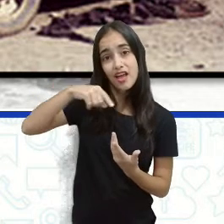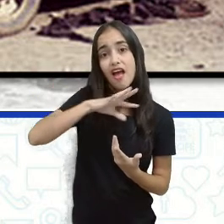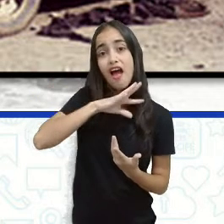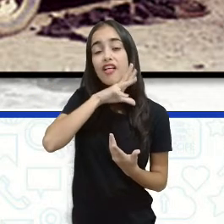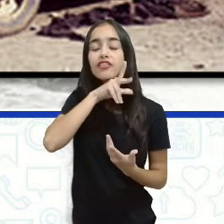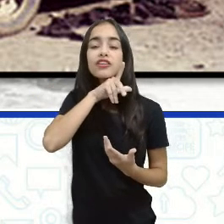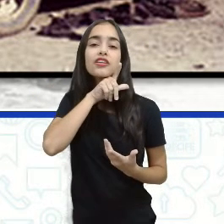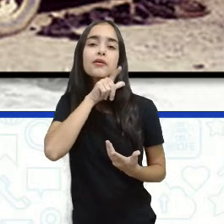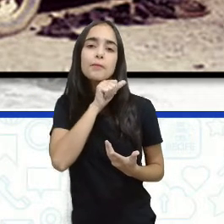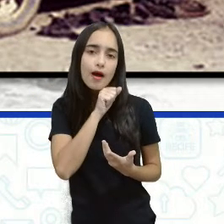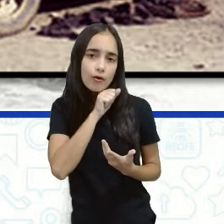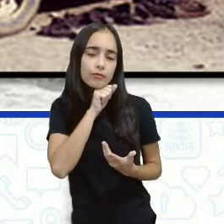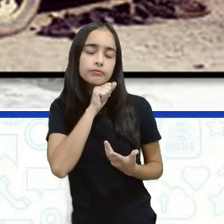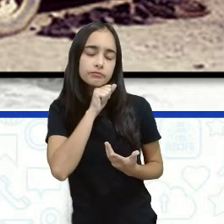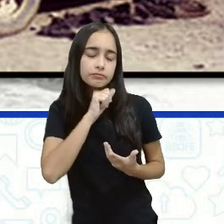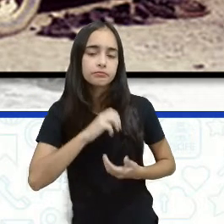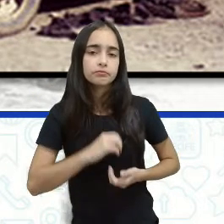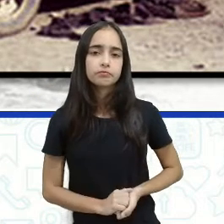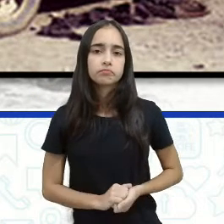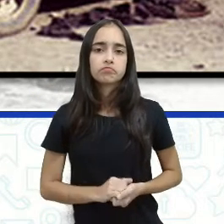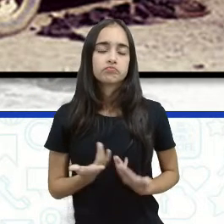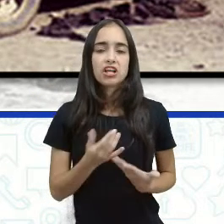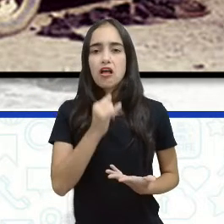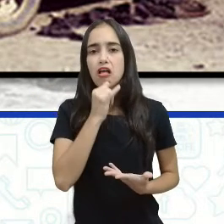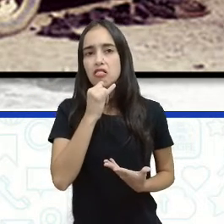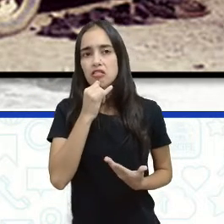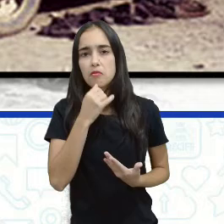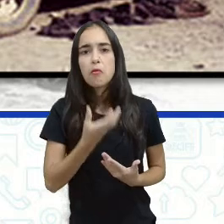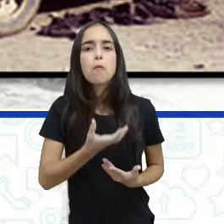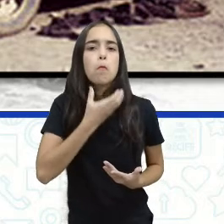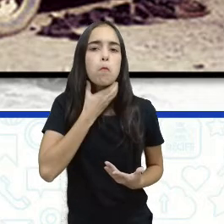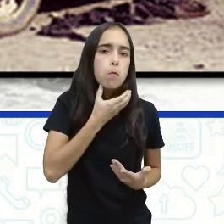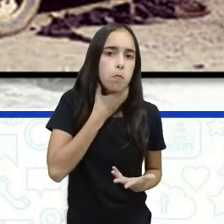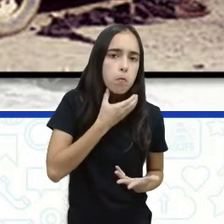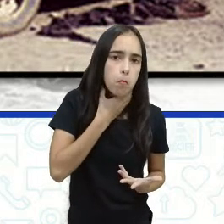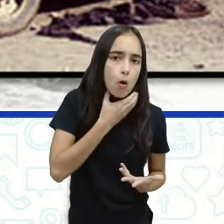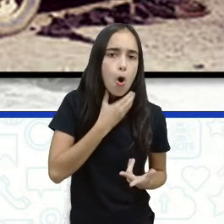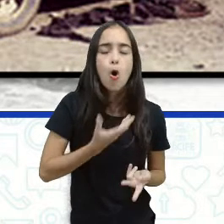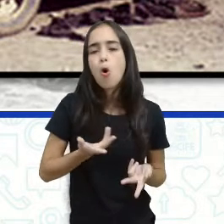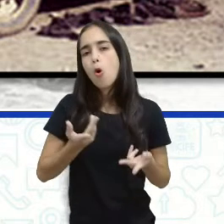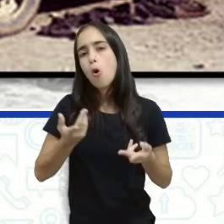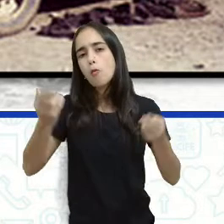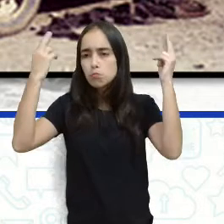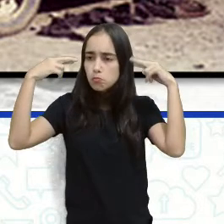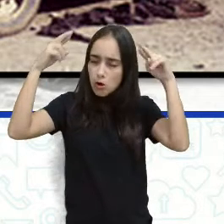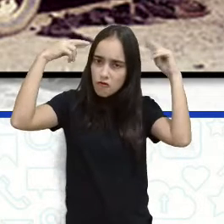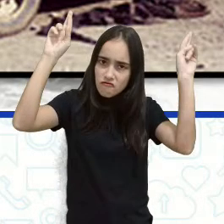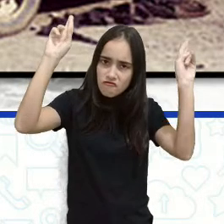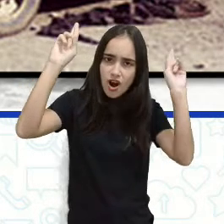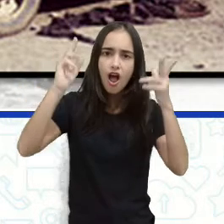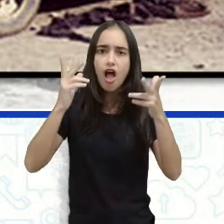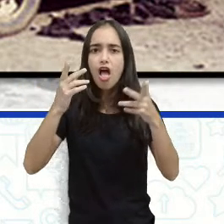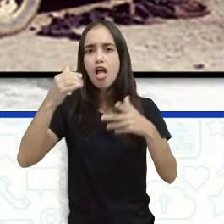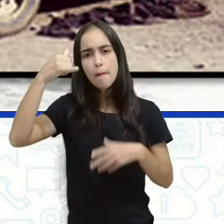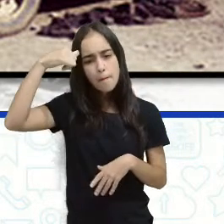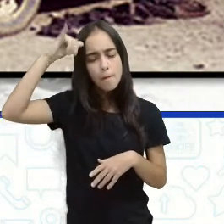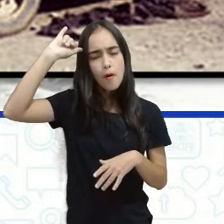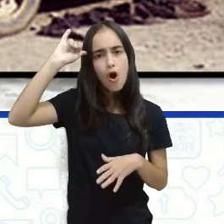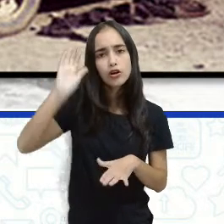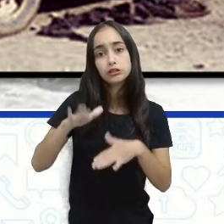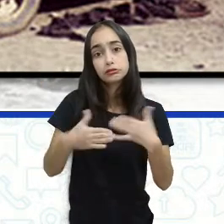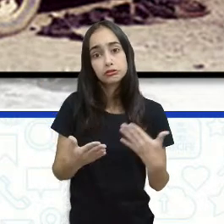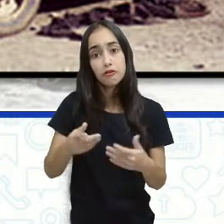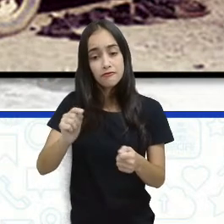né, uma ovelha, né, um boi, e por aí eles faziam sacrifício.